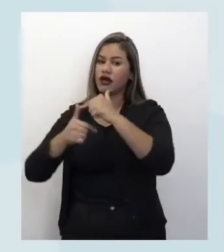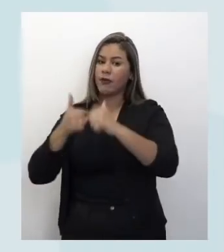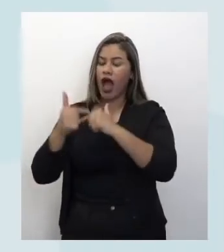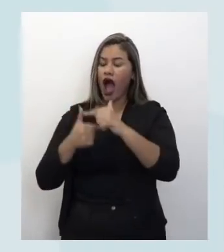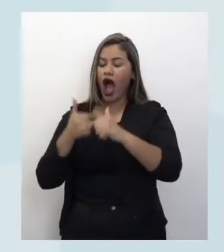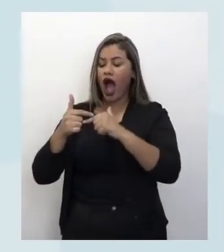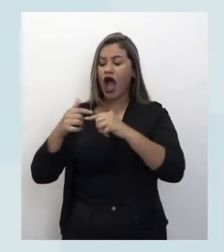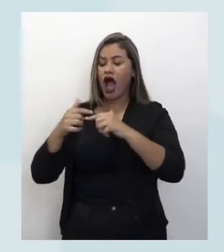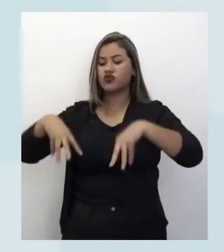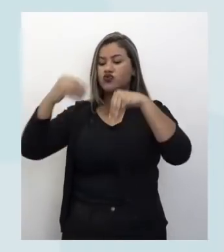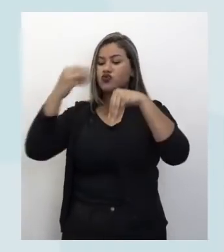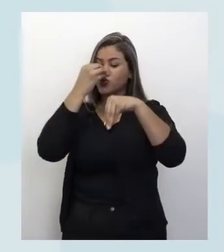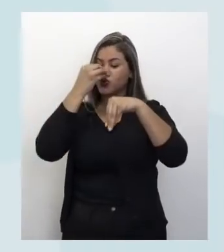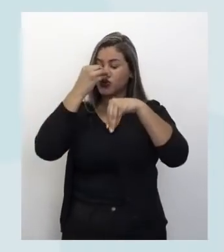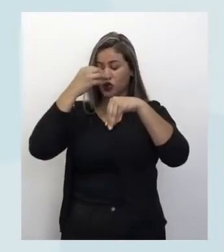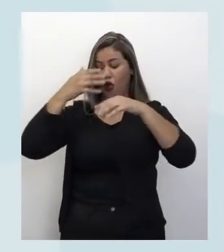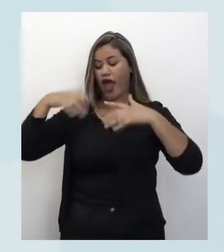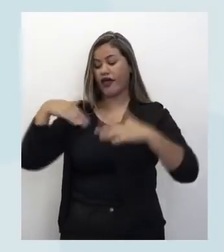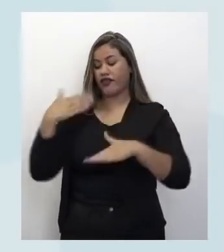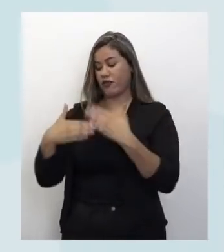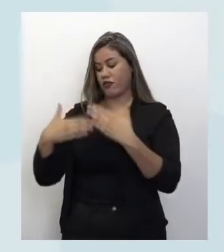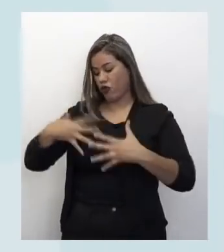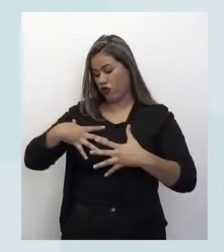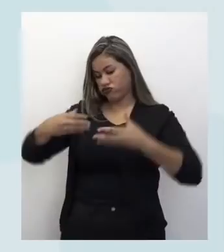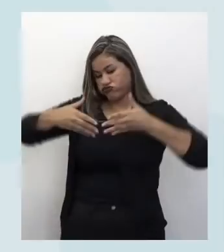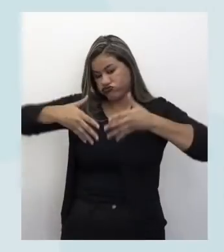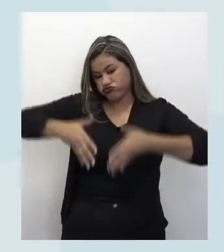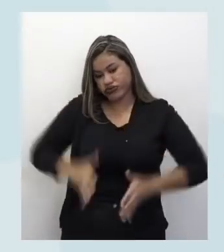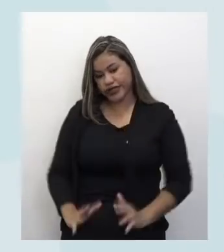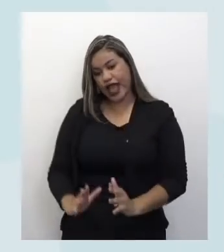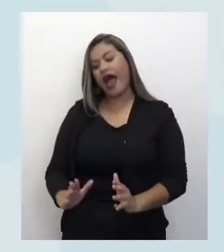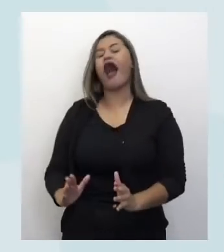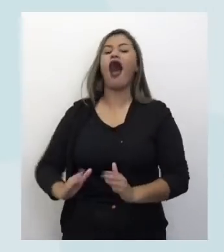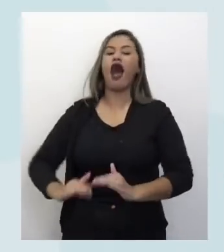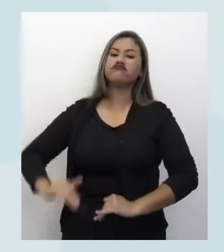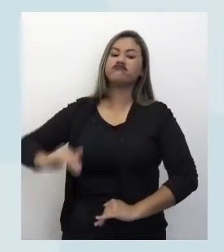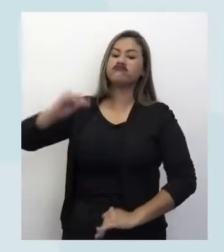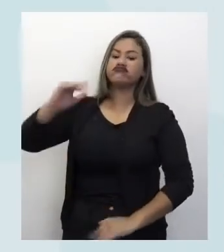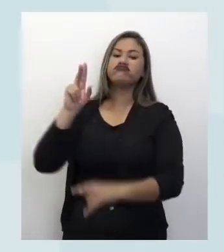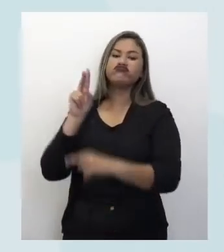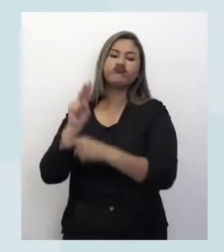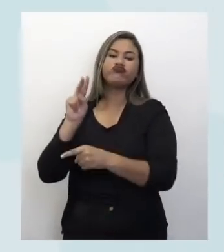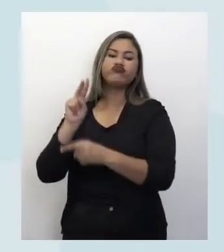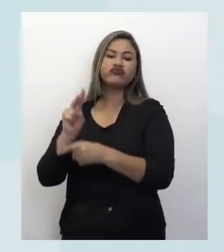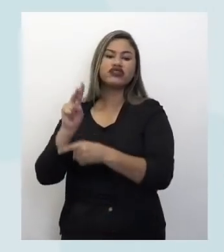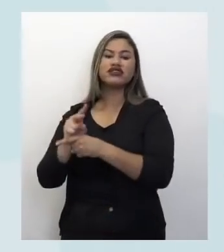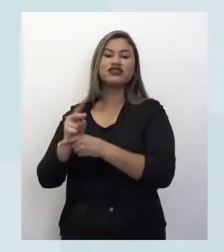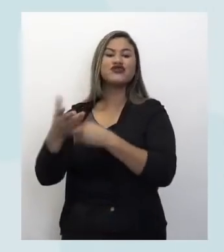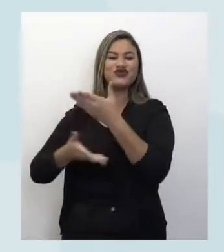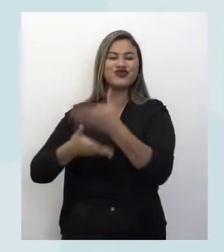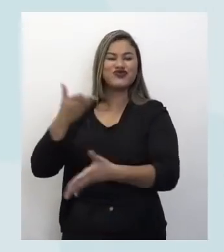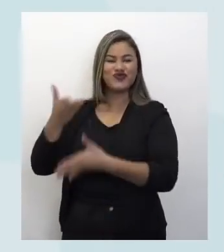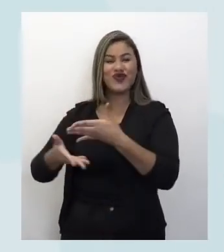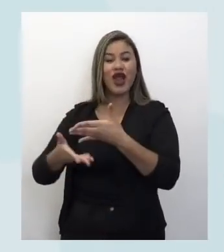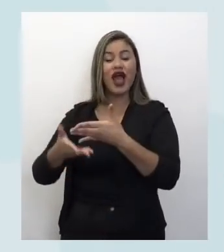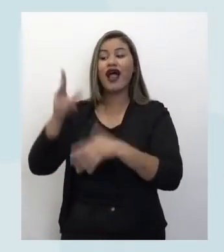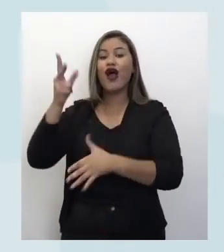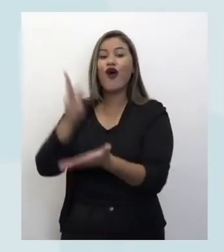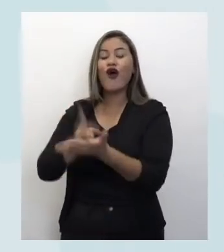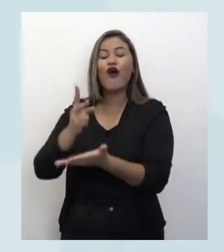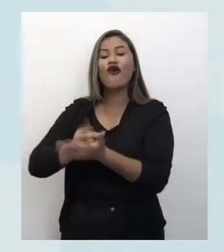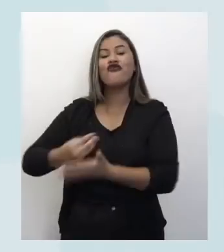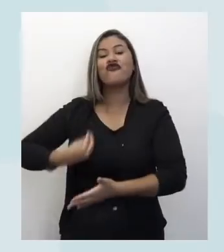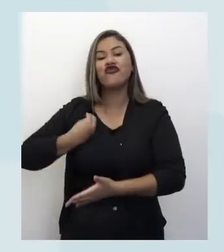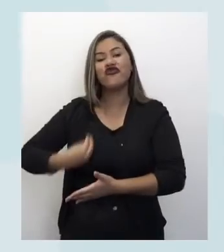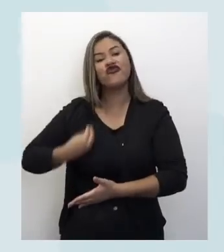circo não conseguia. Hoje em dia nós temos escolas. Quero aprender a ser malabarista, quero aprender a ser palhaço, quero